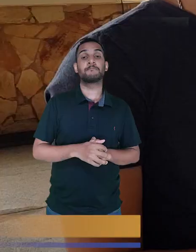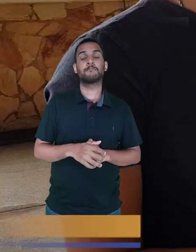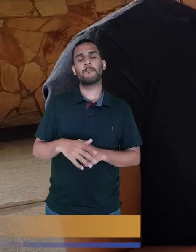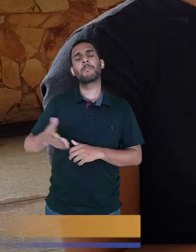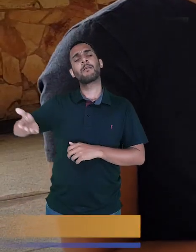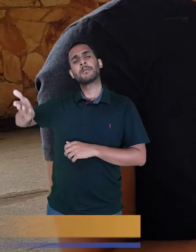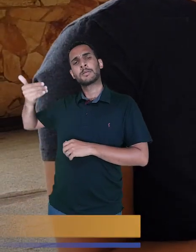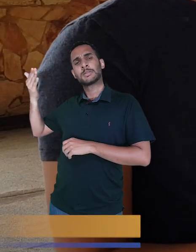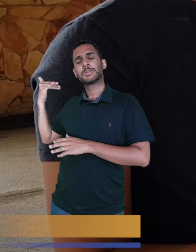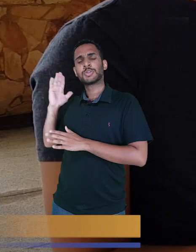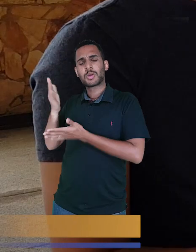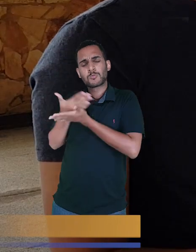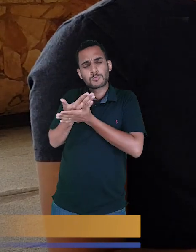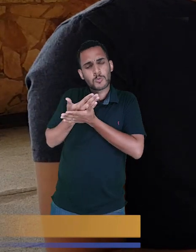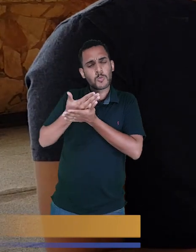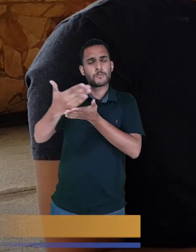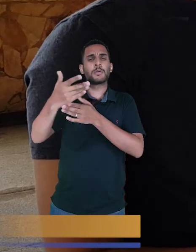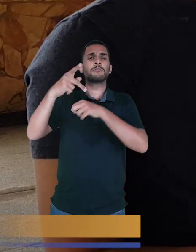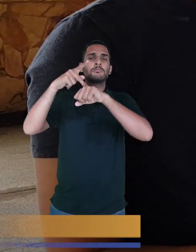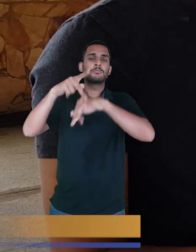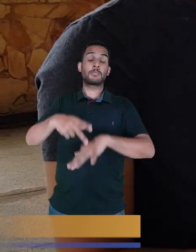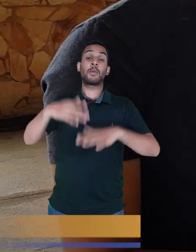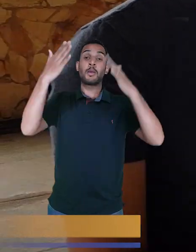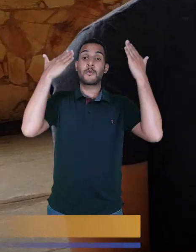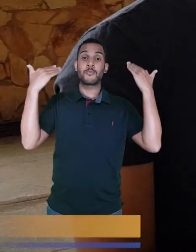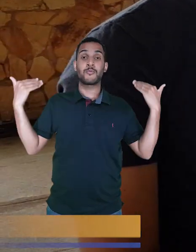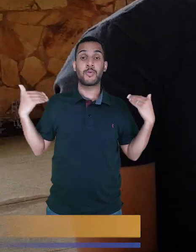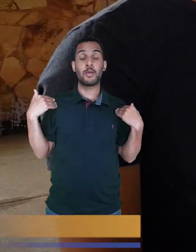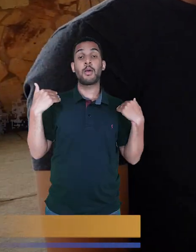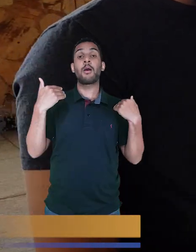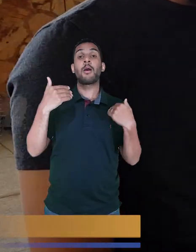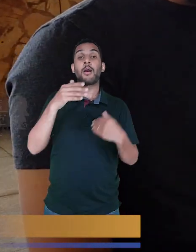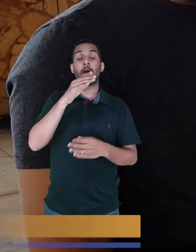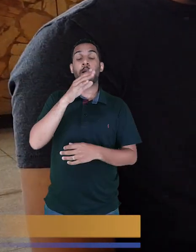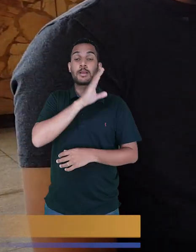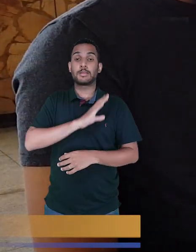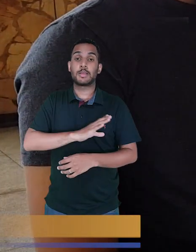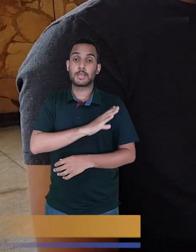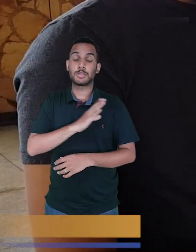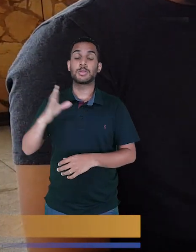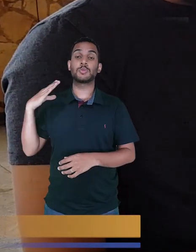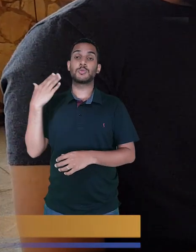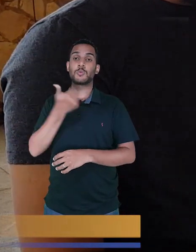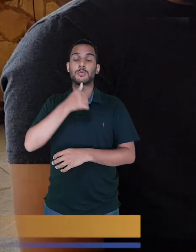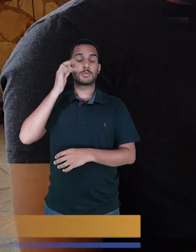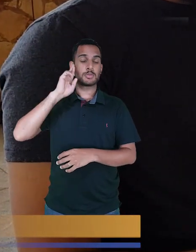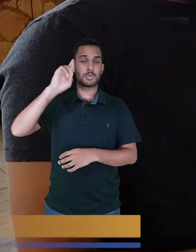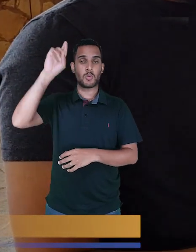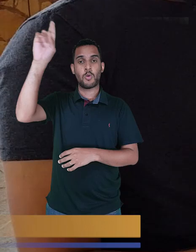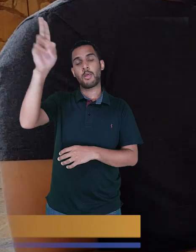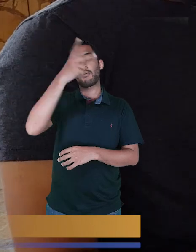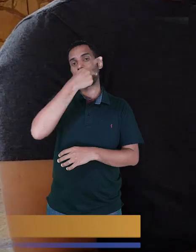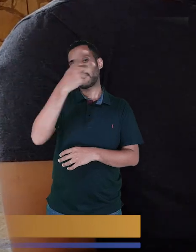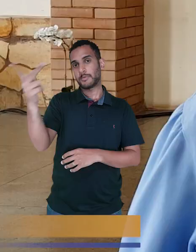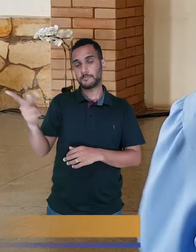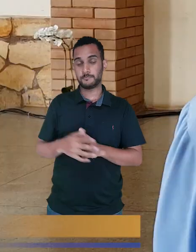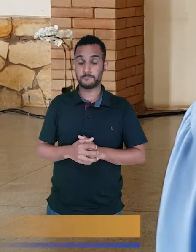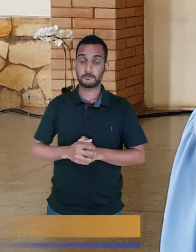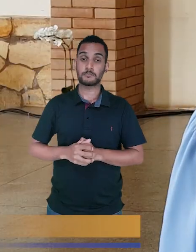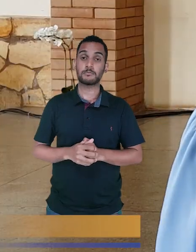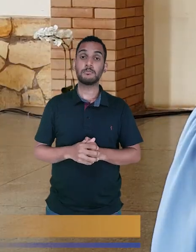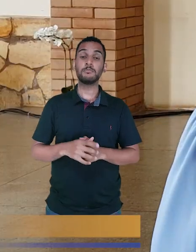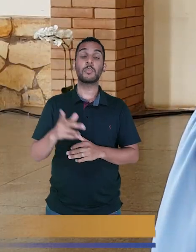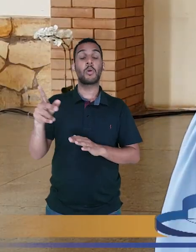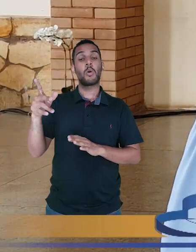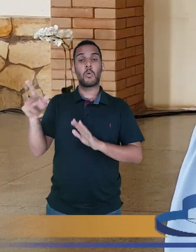né? Estavam presentes desde o início da comunidade as irmãs catequistas de Nossa Senhora da Visitação.